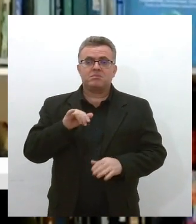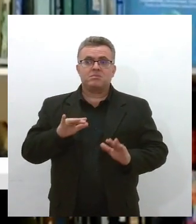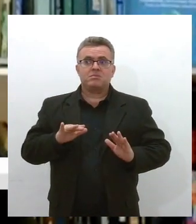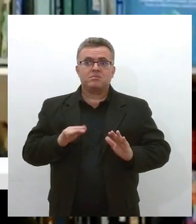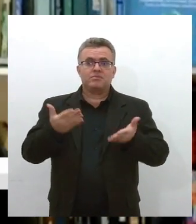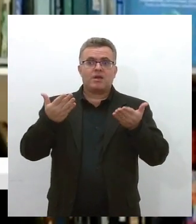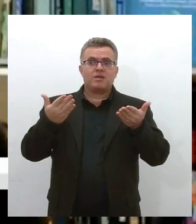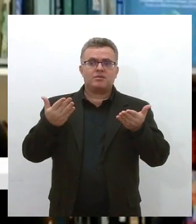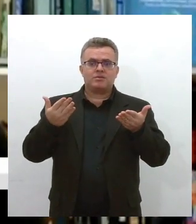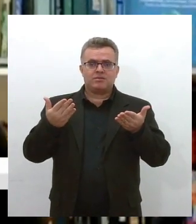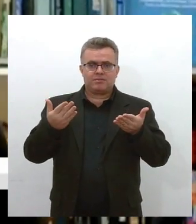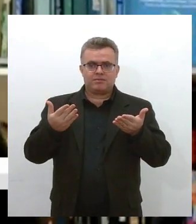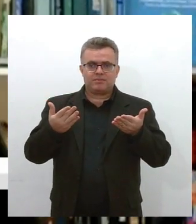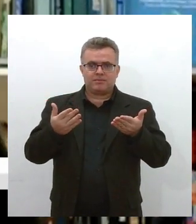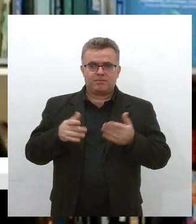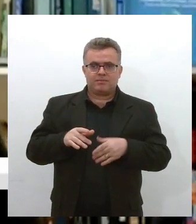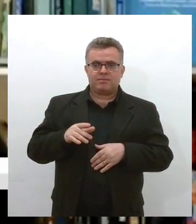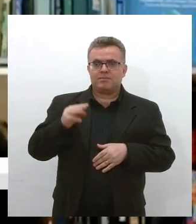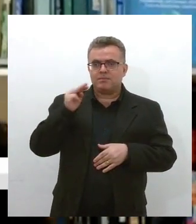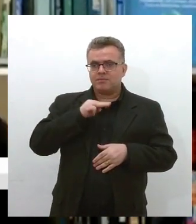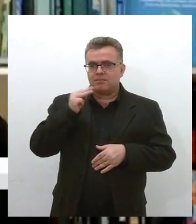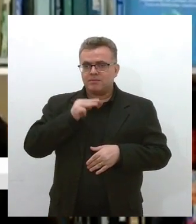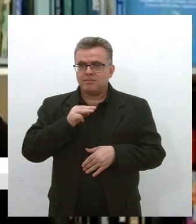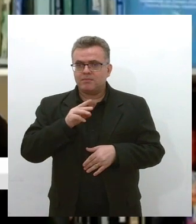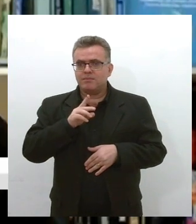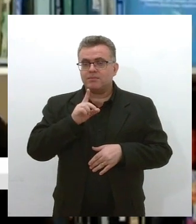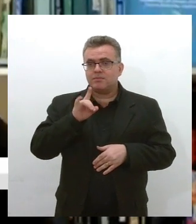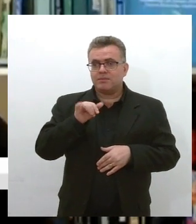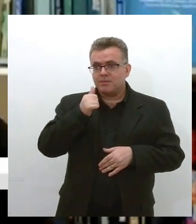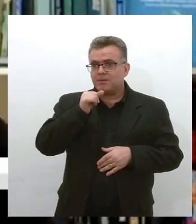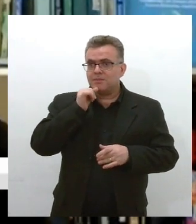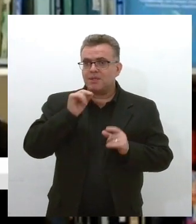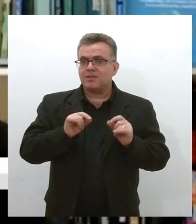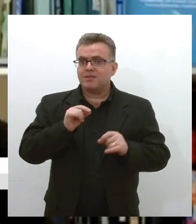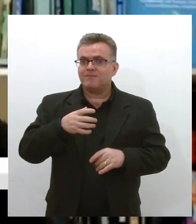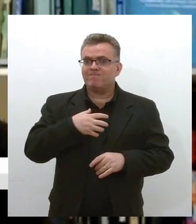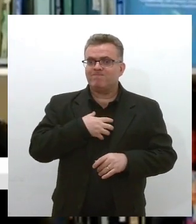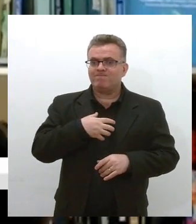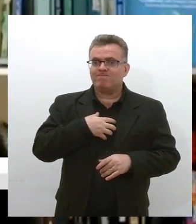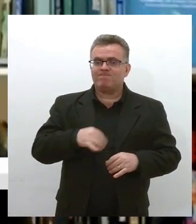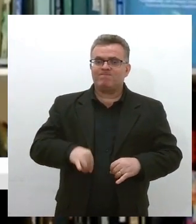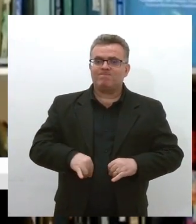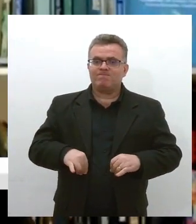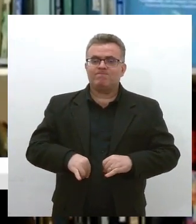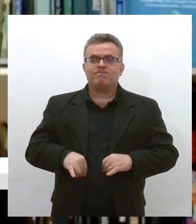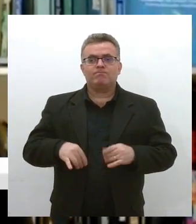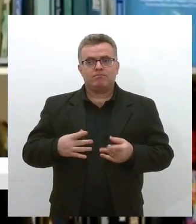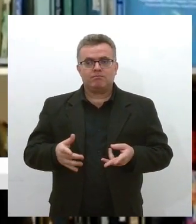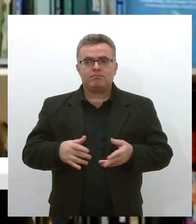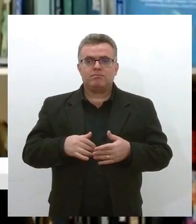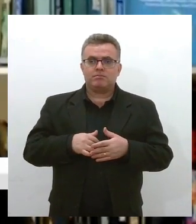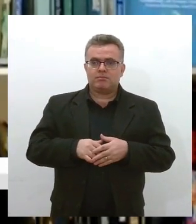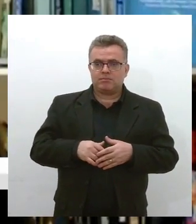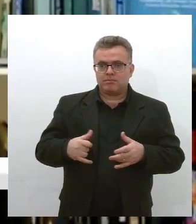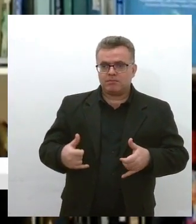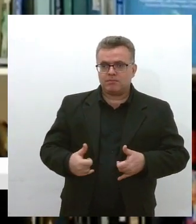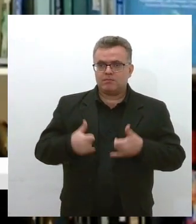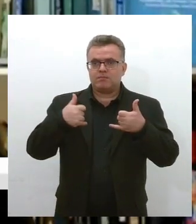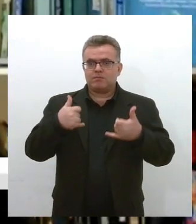uma pessoa que perde a mãe. É, o Dia das Mães pode ser uma data sofrida, por exemplo, um aniversário, um